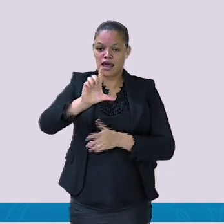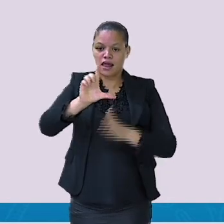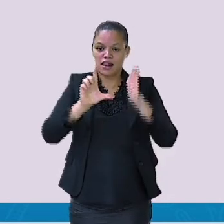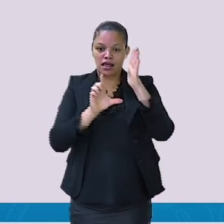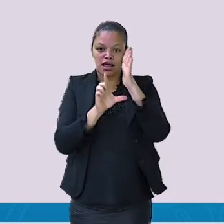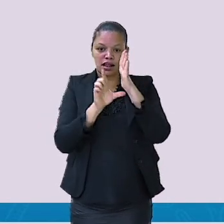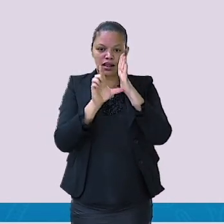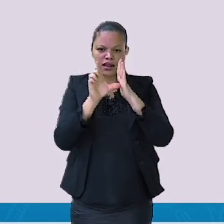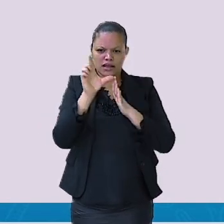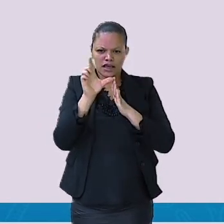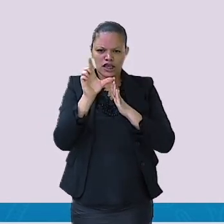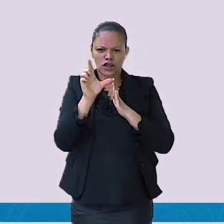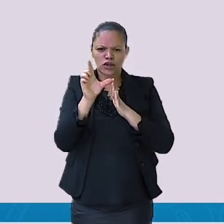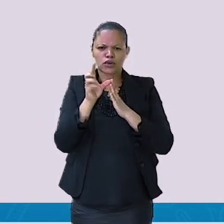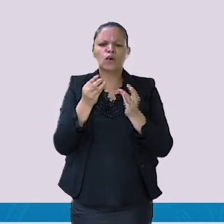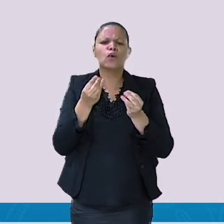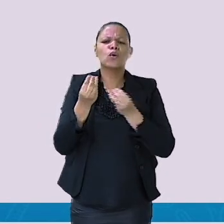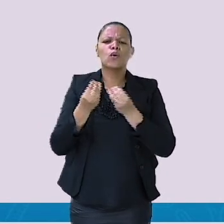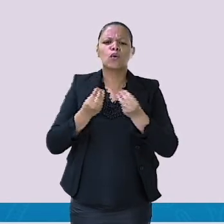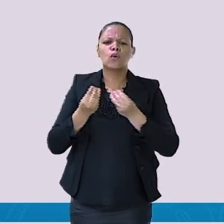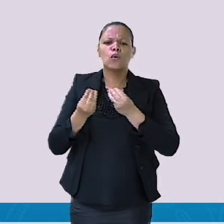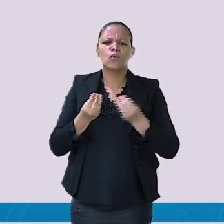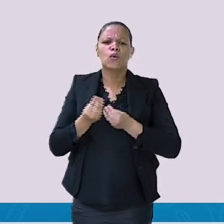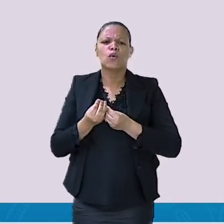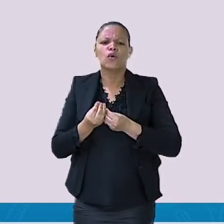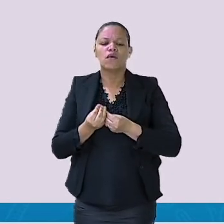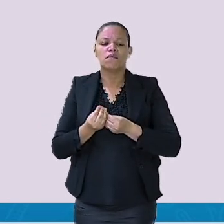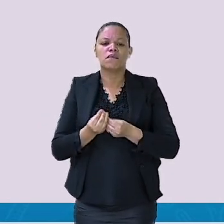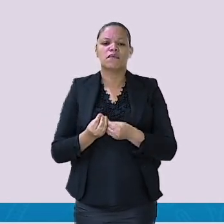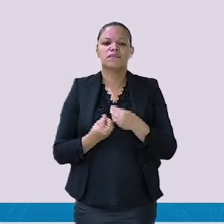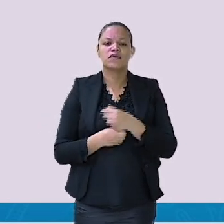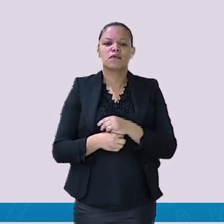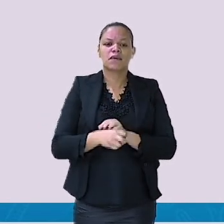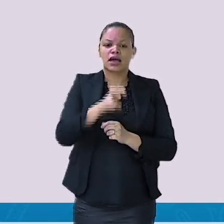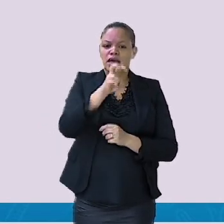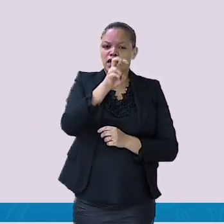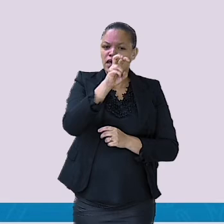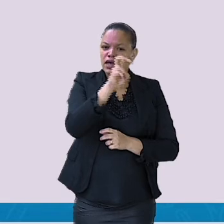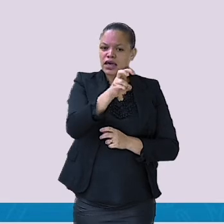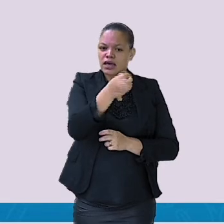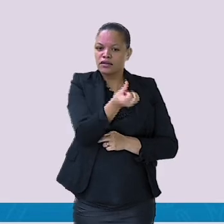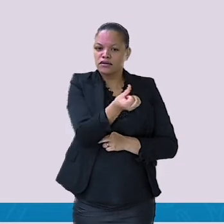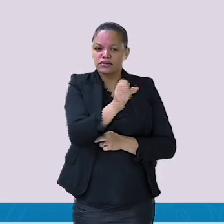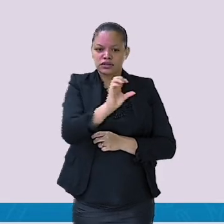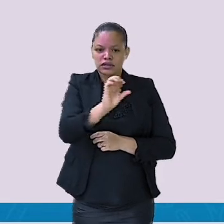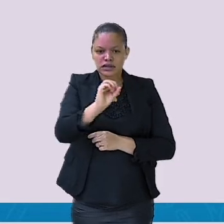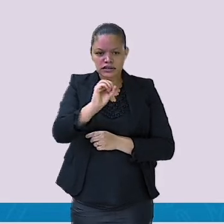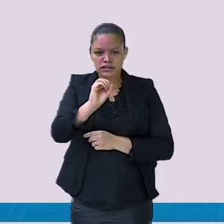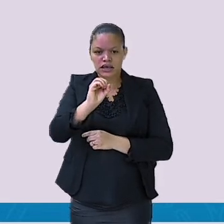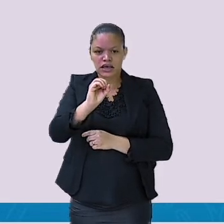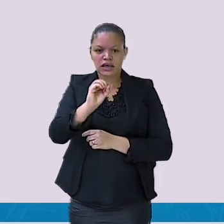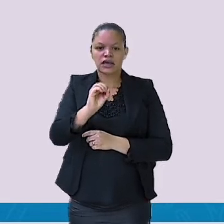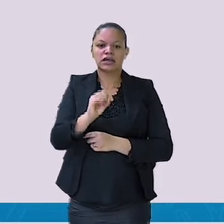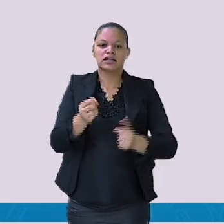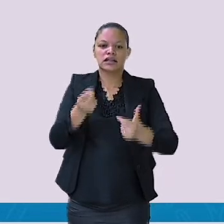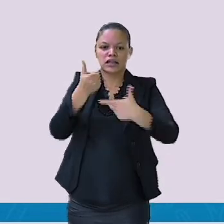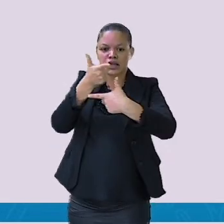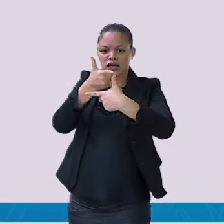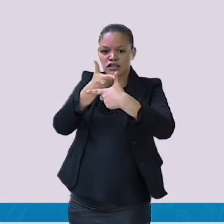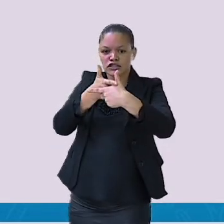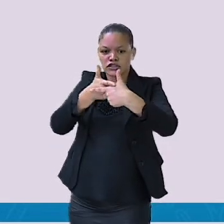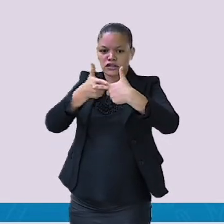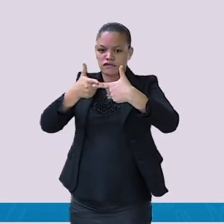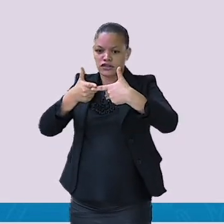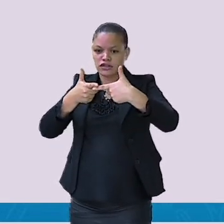litro. Eu estava no ml, 560 ml, quero ir para o litro. O que a gente tem que fazer mesmo? Que está anotado aqui, ó. Eu tenho